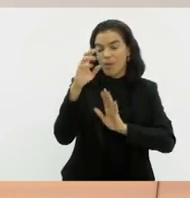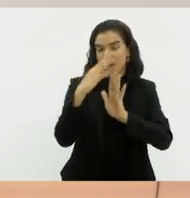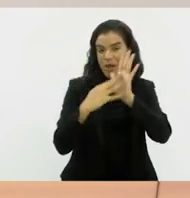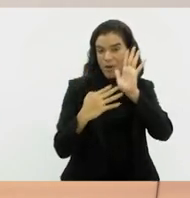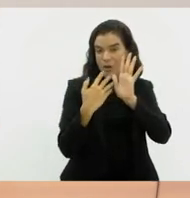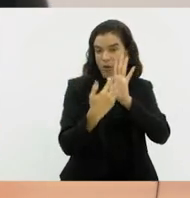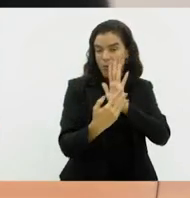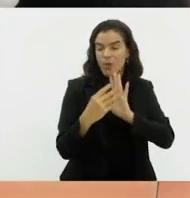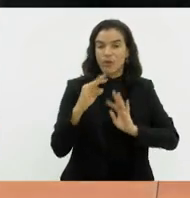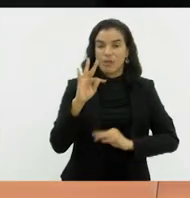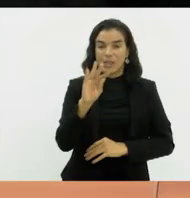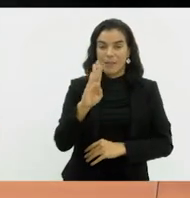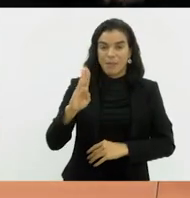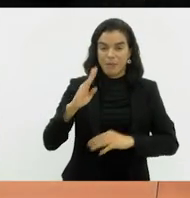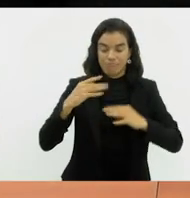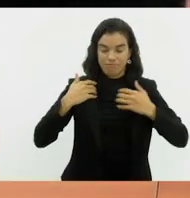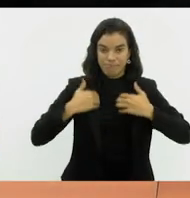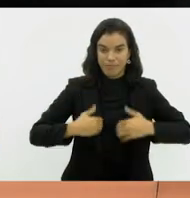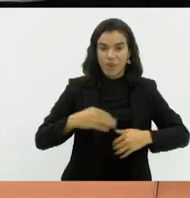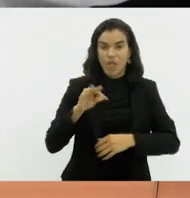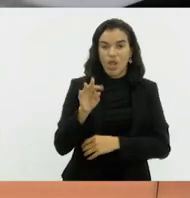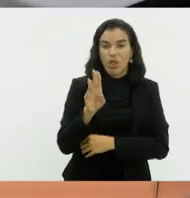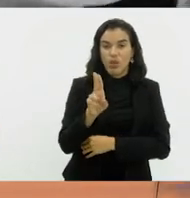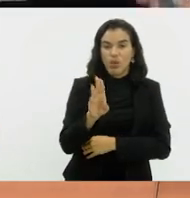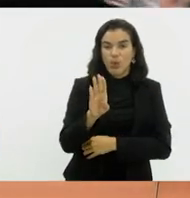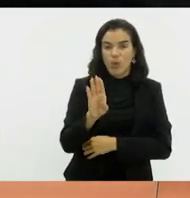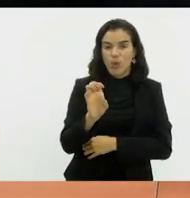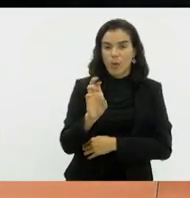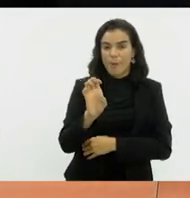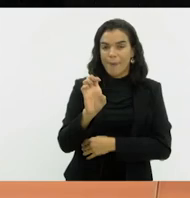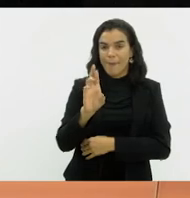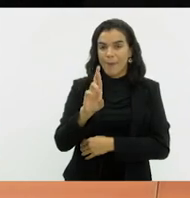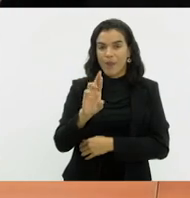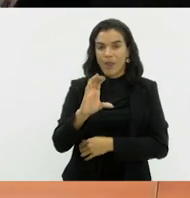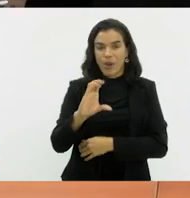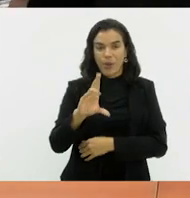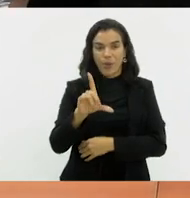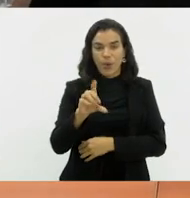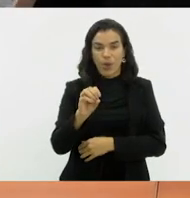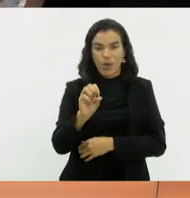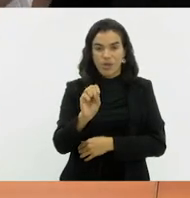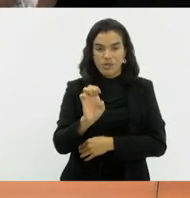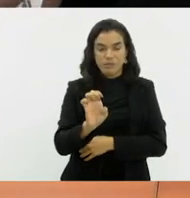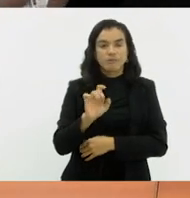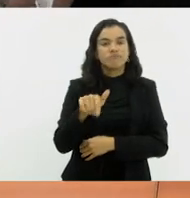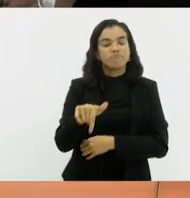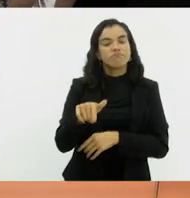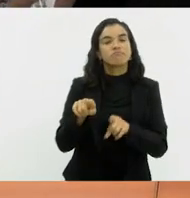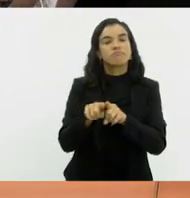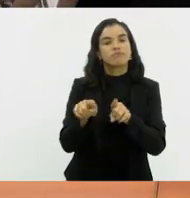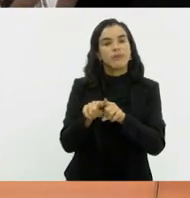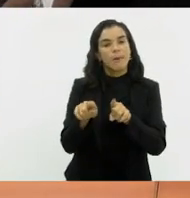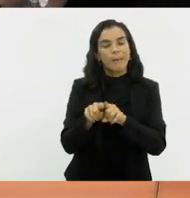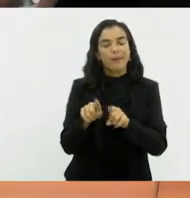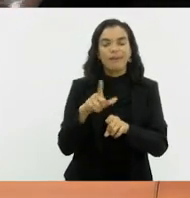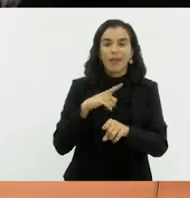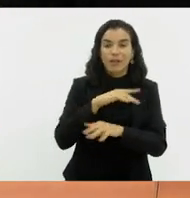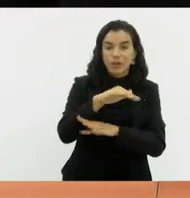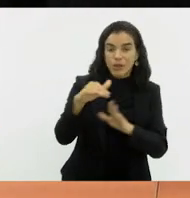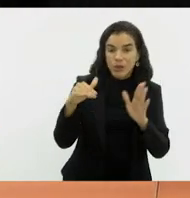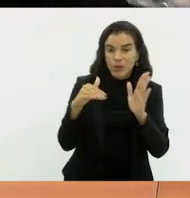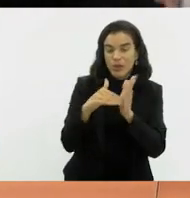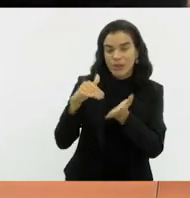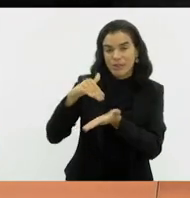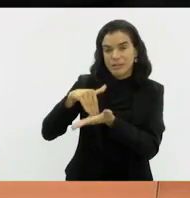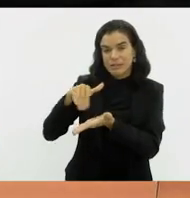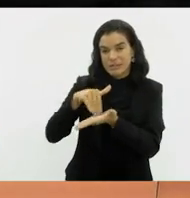enfrentamento à tuberculose tem esse olhar multidisciplinar, de trazer todas as secretarias